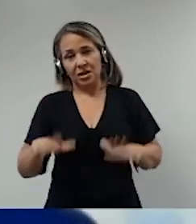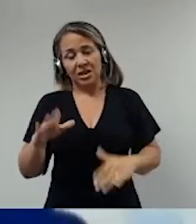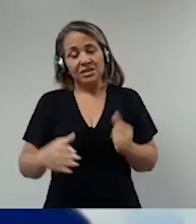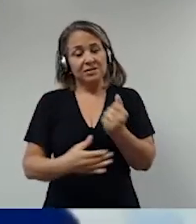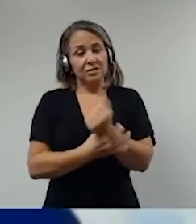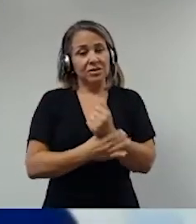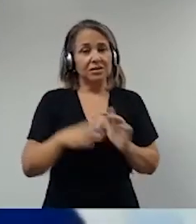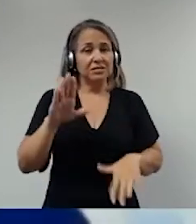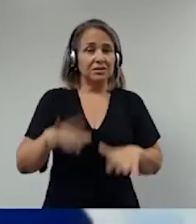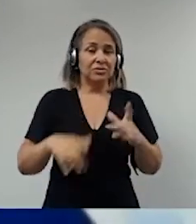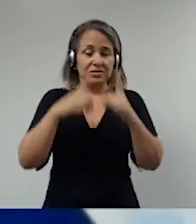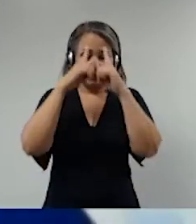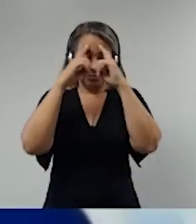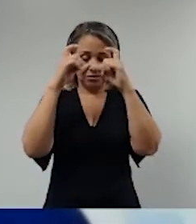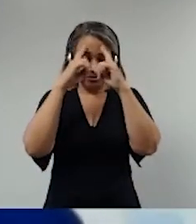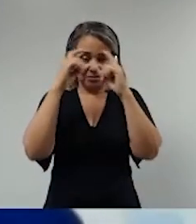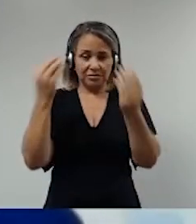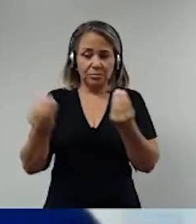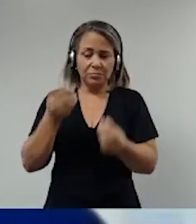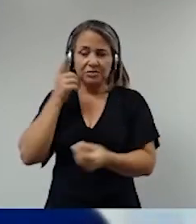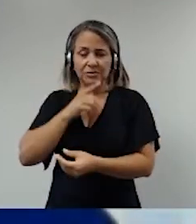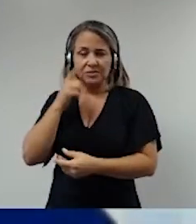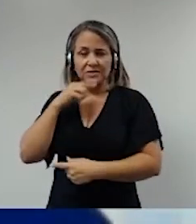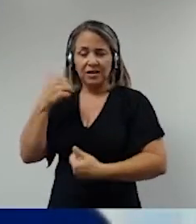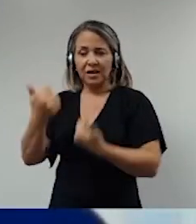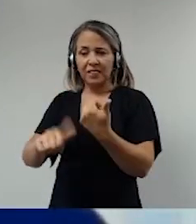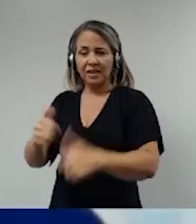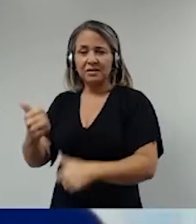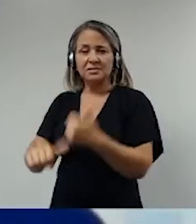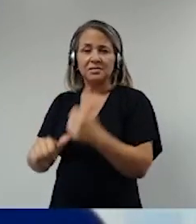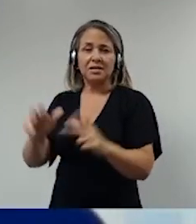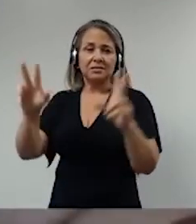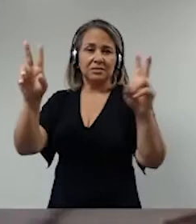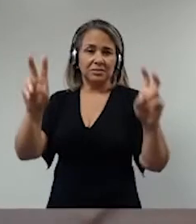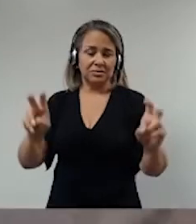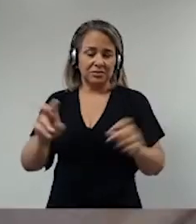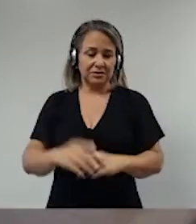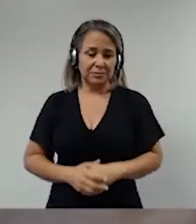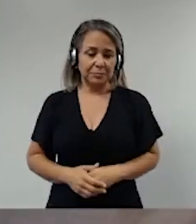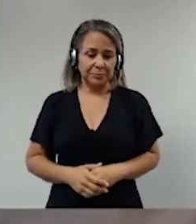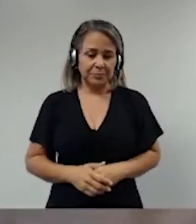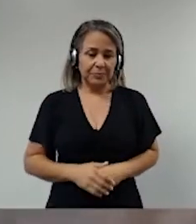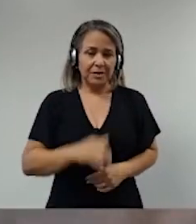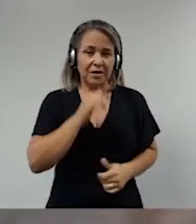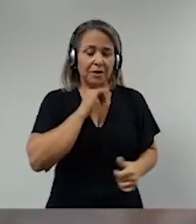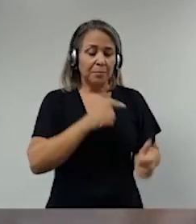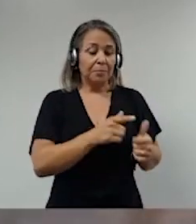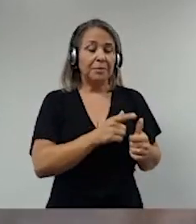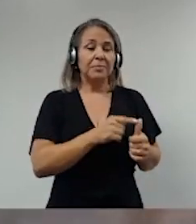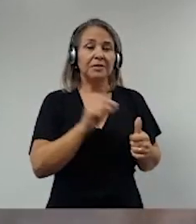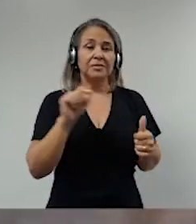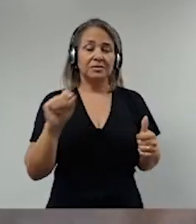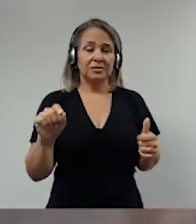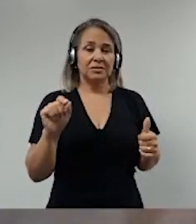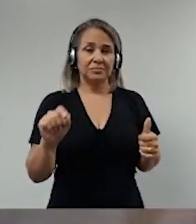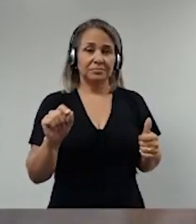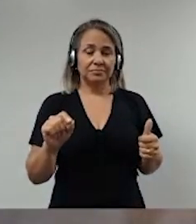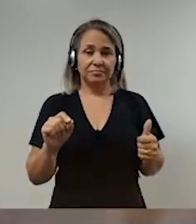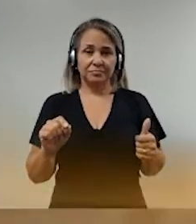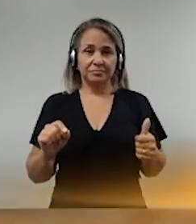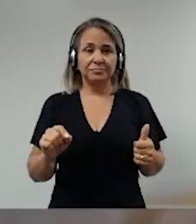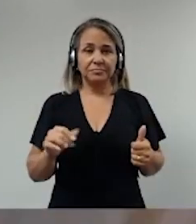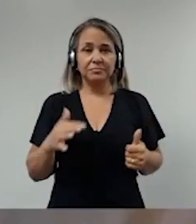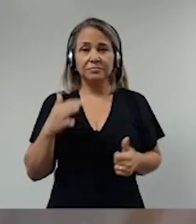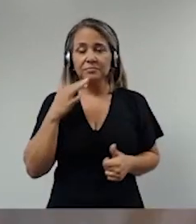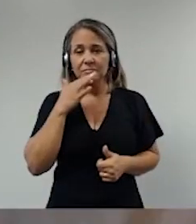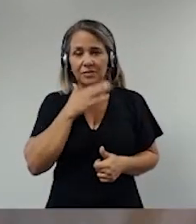violência. Como é que você analisa essas questões? Acho que a primeira coisa, André, eu acho que o